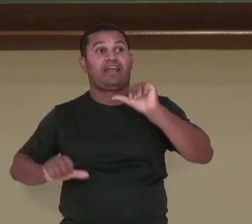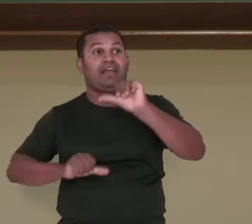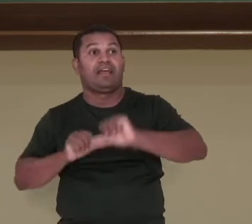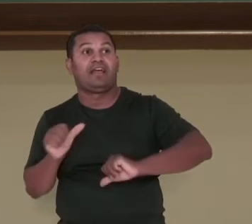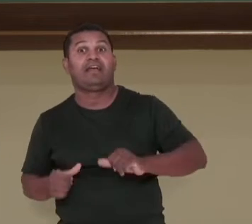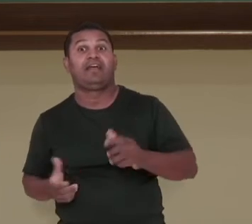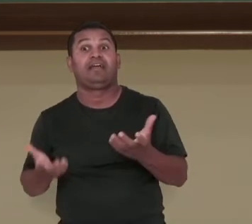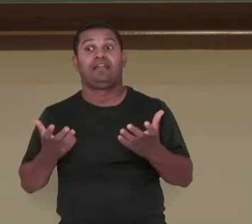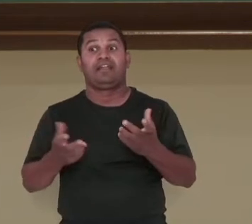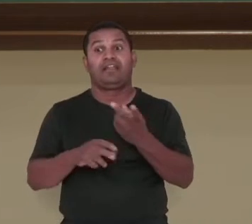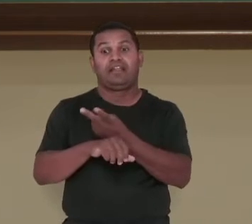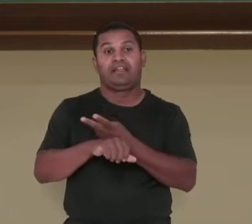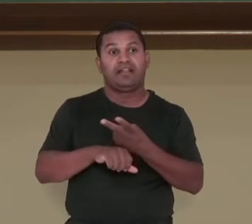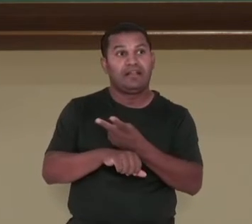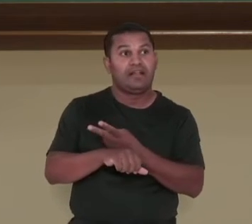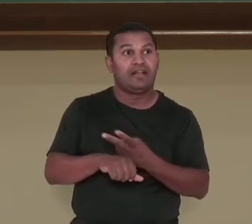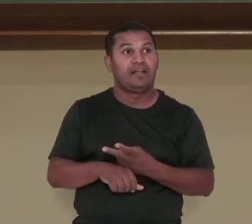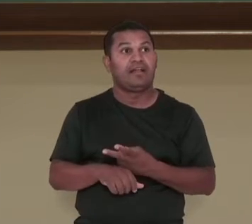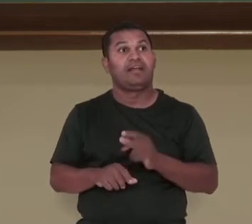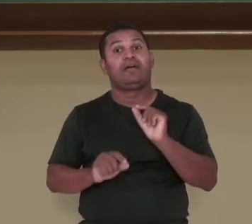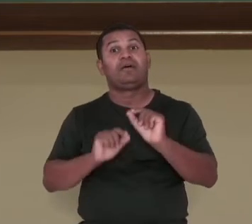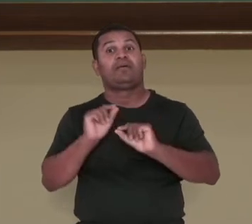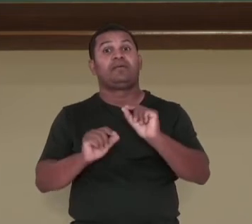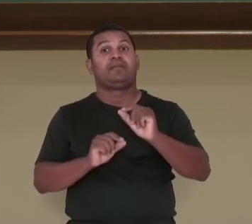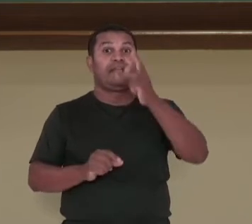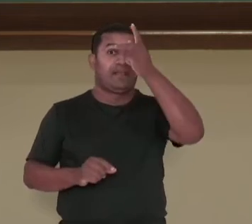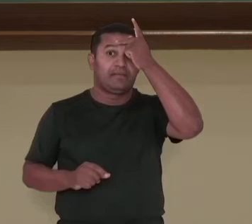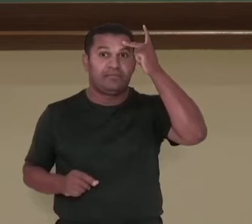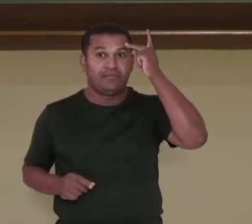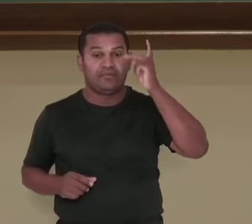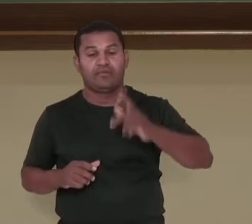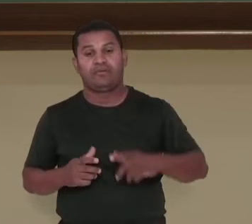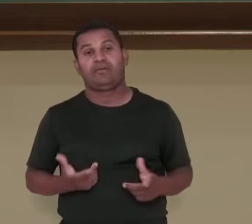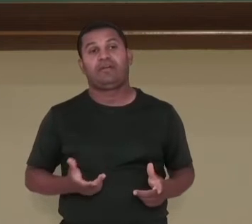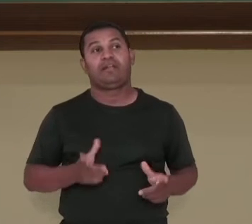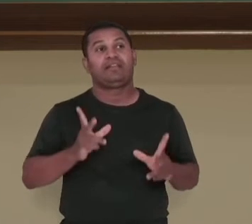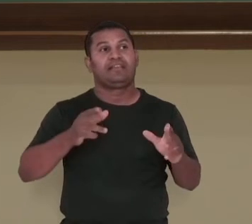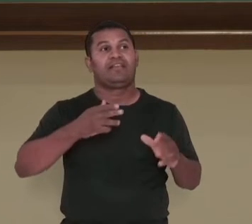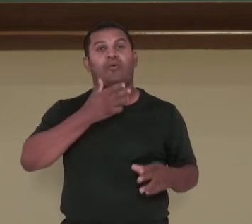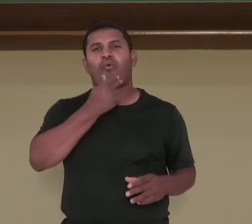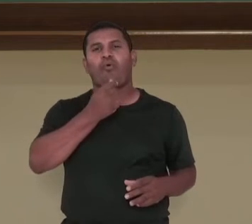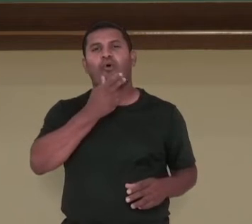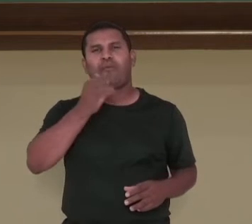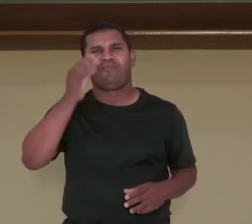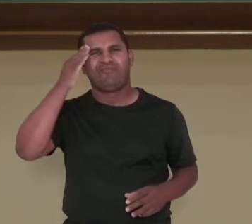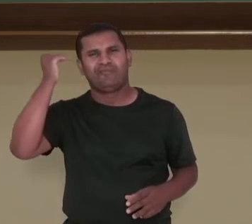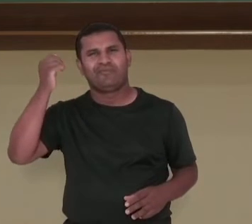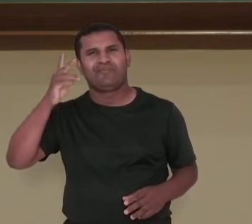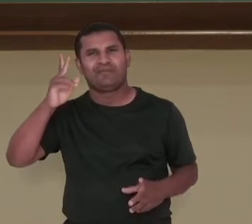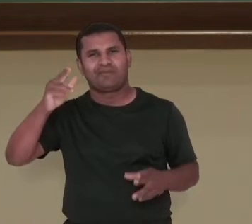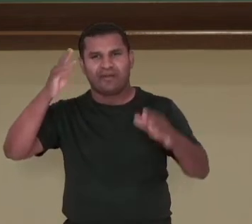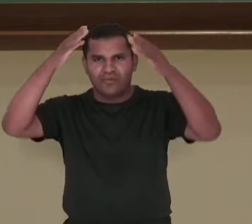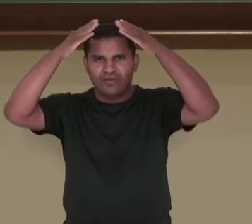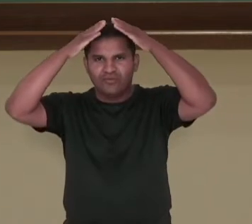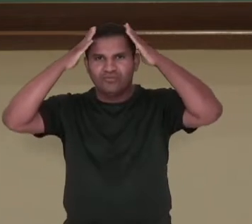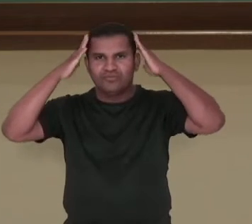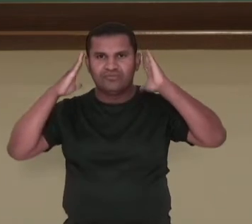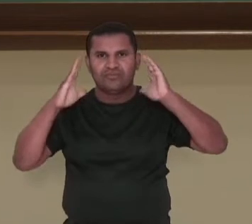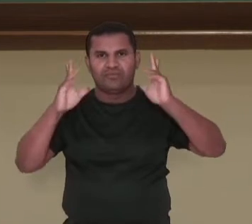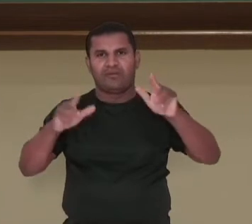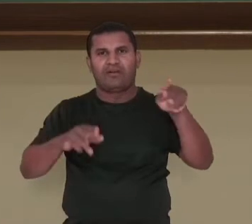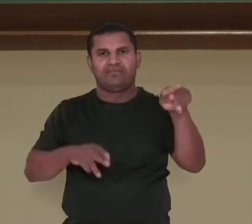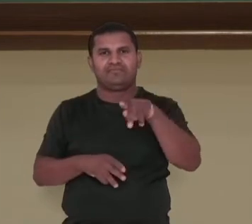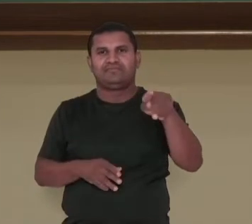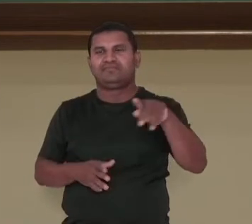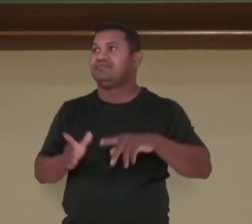os personagens de desenho, de contos de fadas, estão lá no terreno do Shrek, e ele quer tirar aquela galera